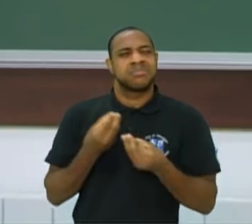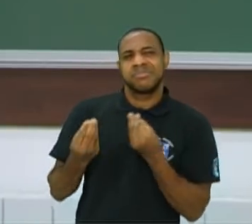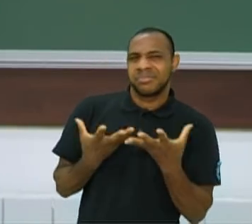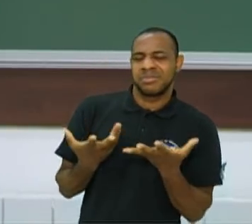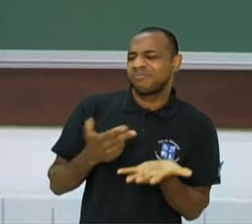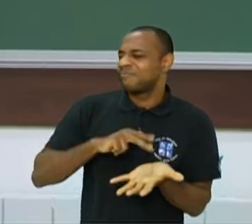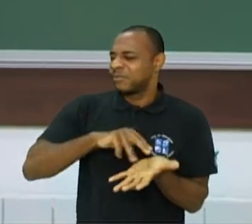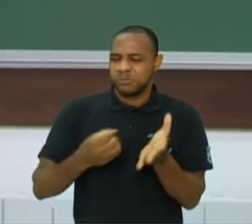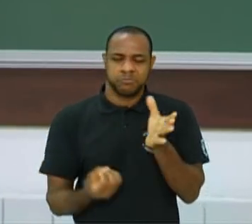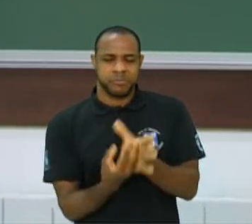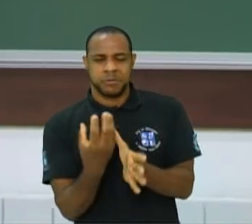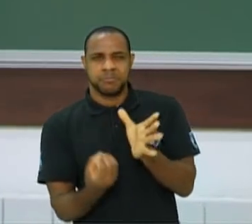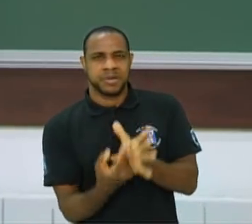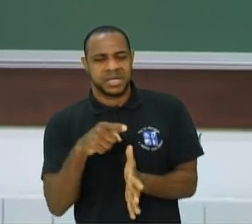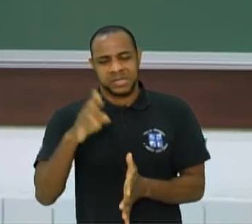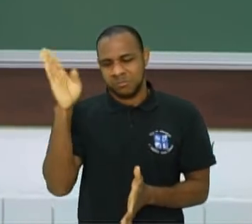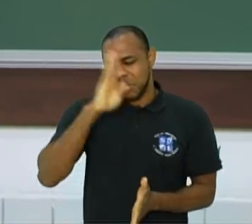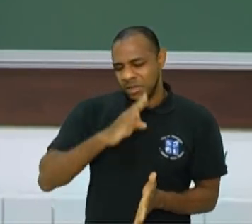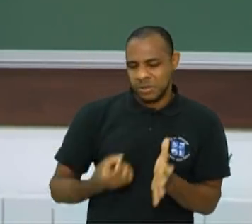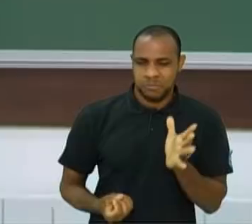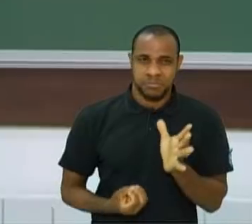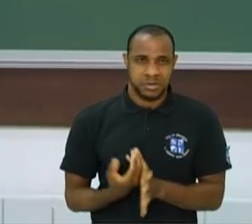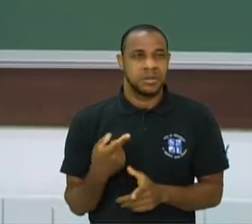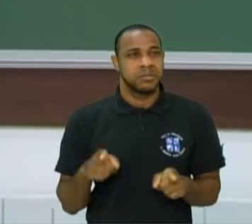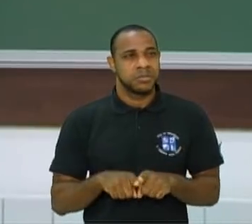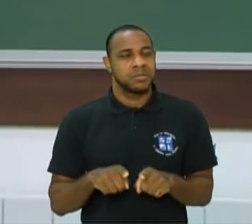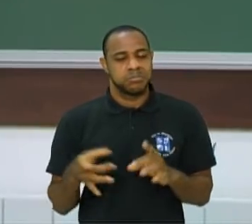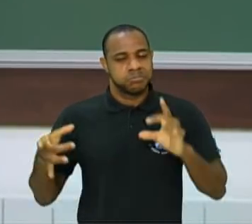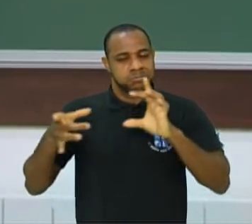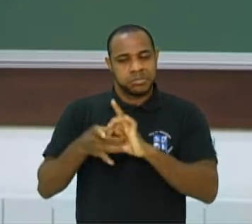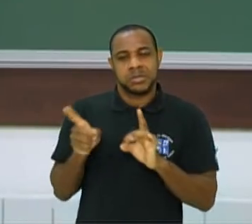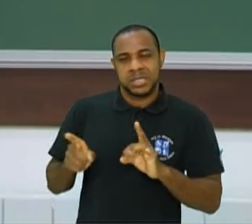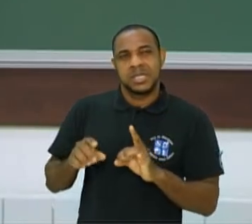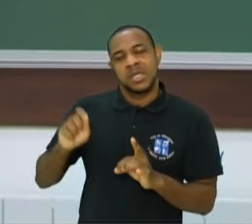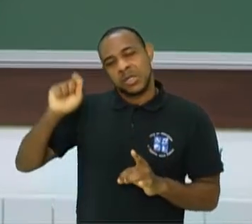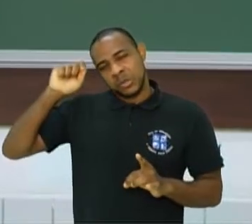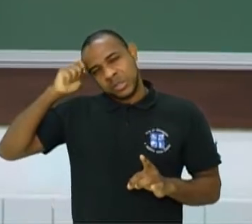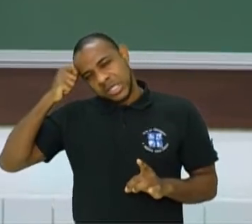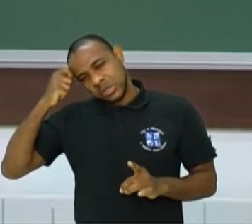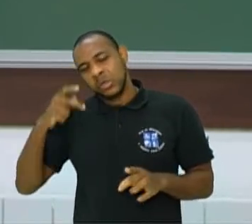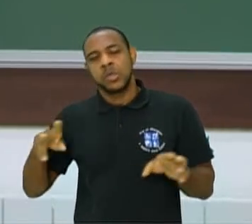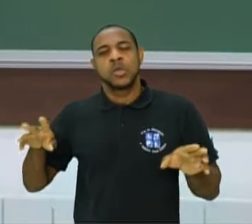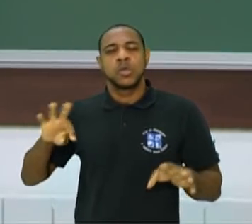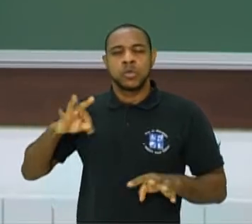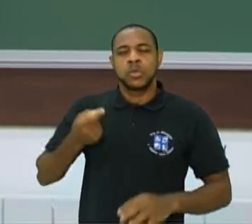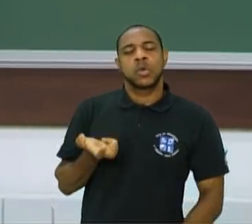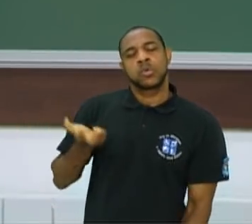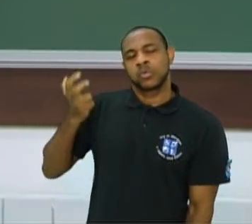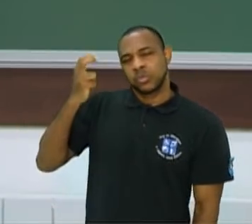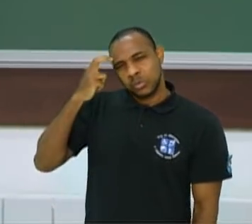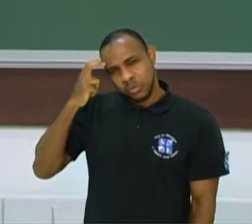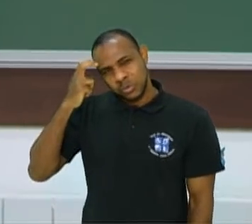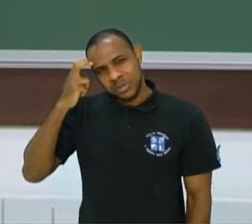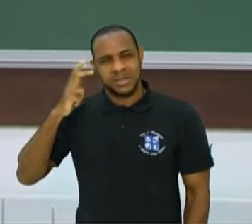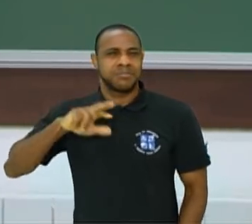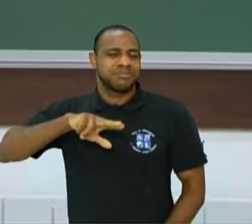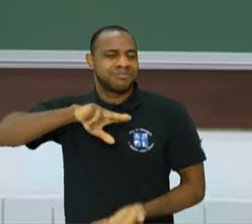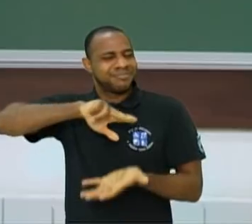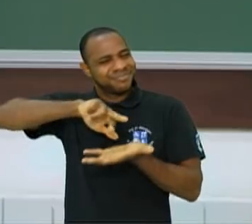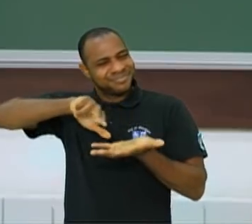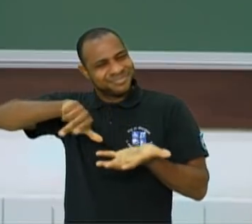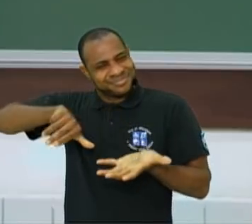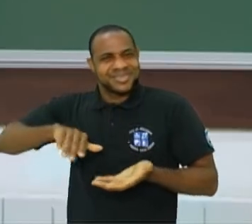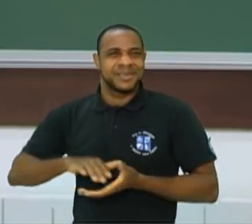muita coisa, muita arte no nosso país através do negro, né? De toda a sua cultura, né? A cultura urubá, dos